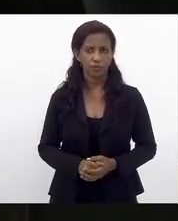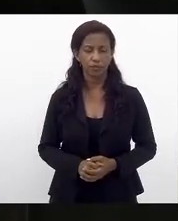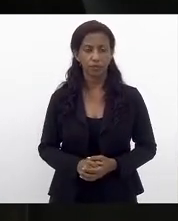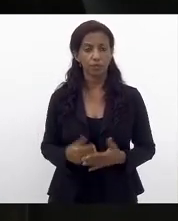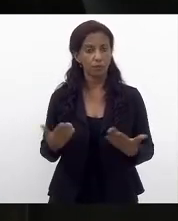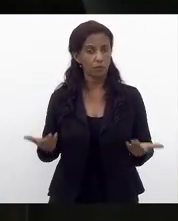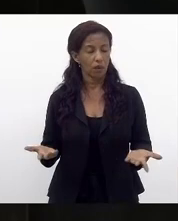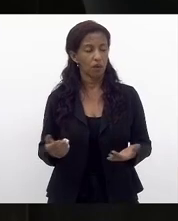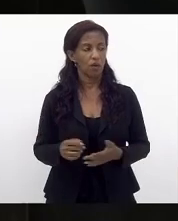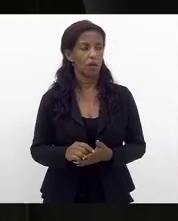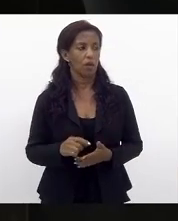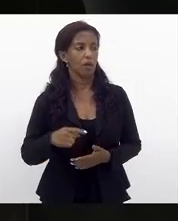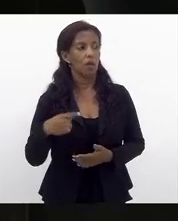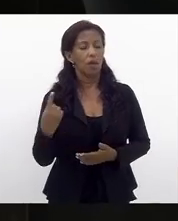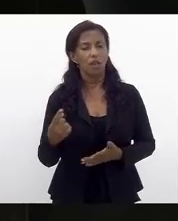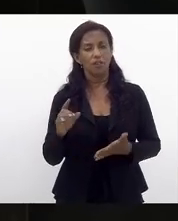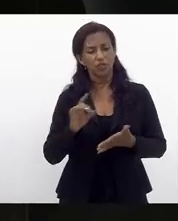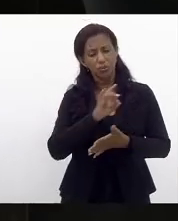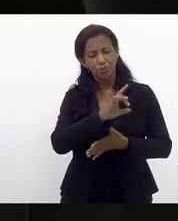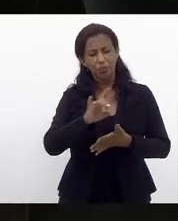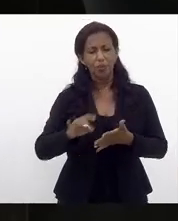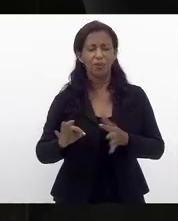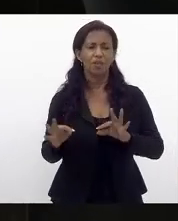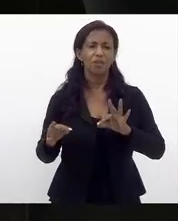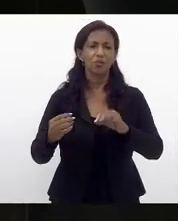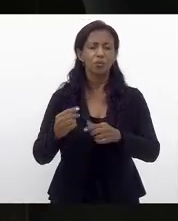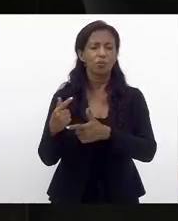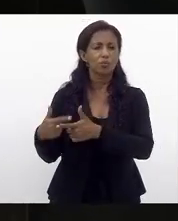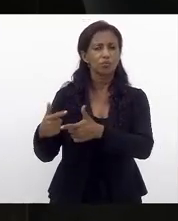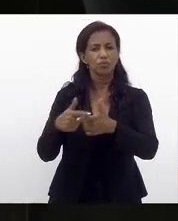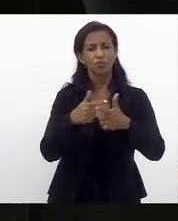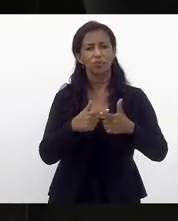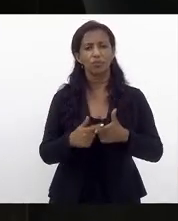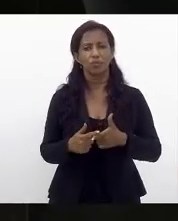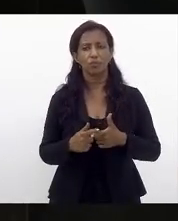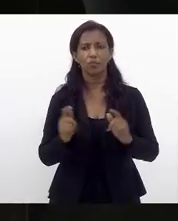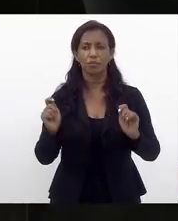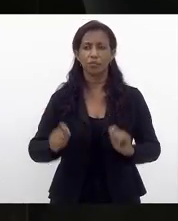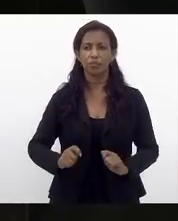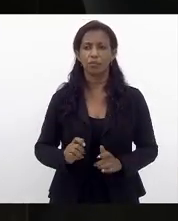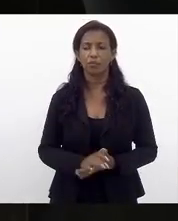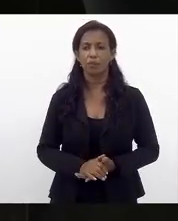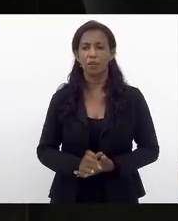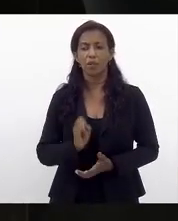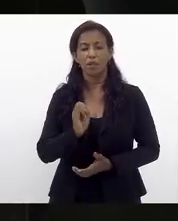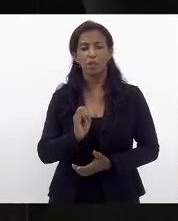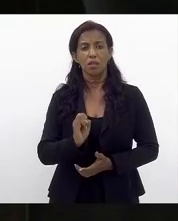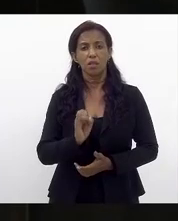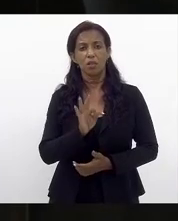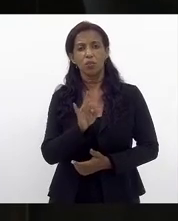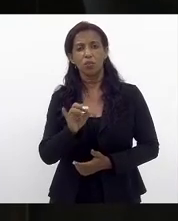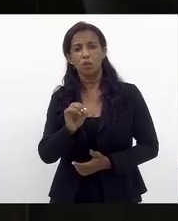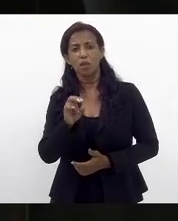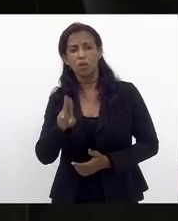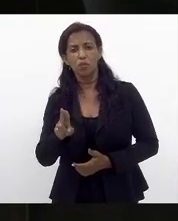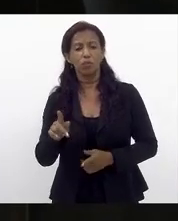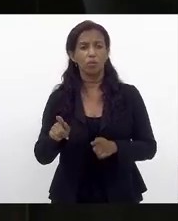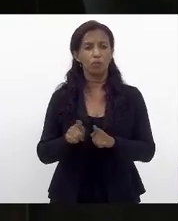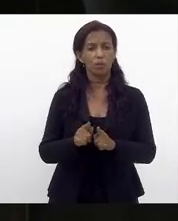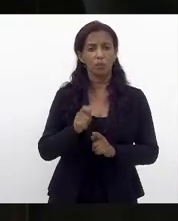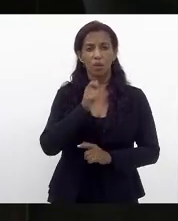hora então a gente com dela todas as situações possíveis se o tesouro também